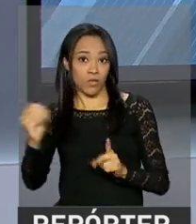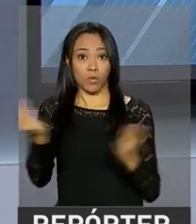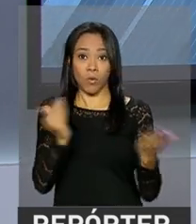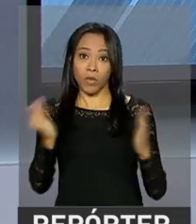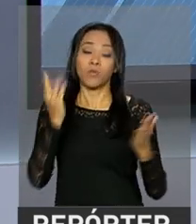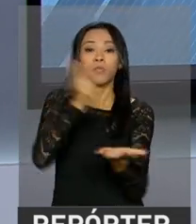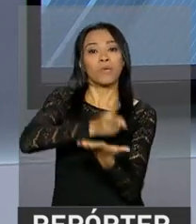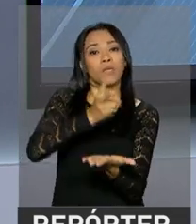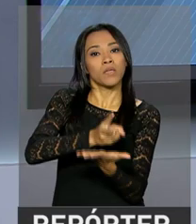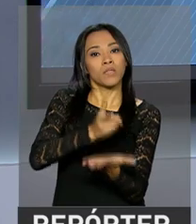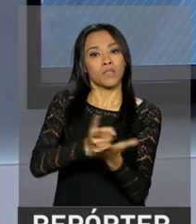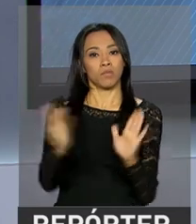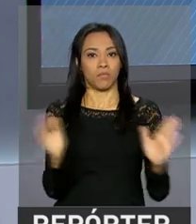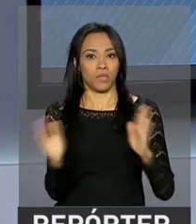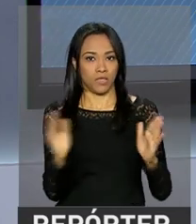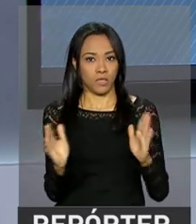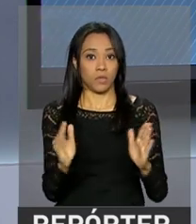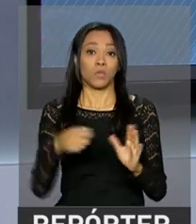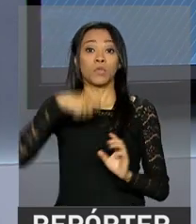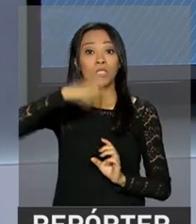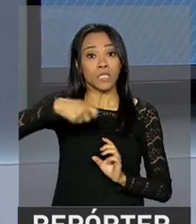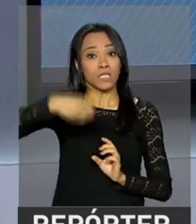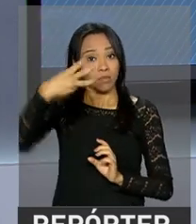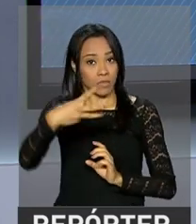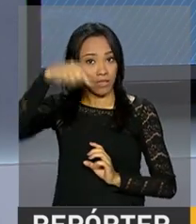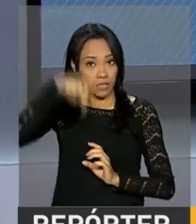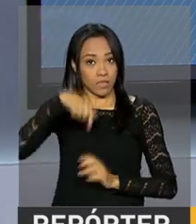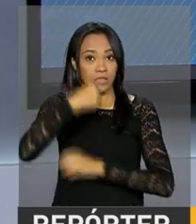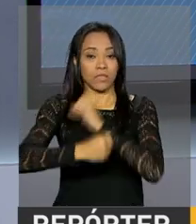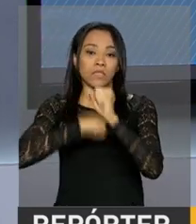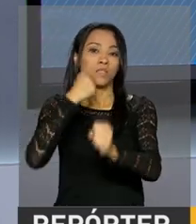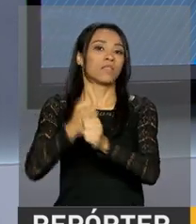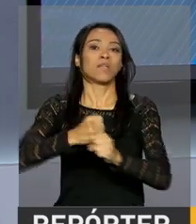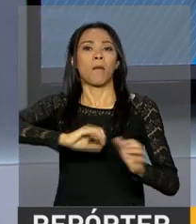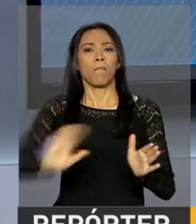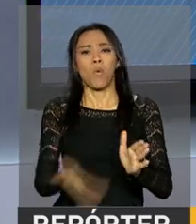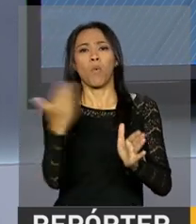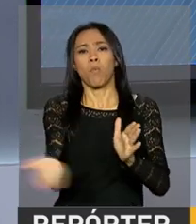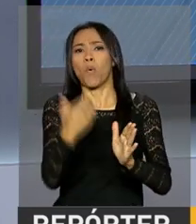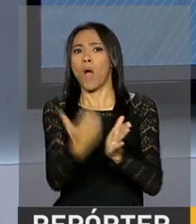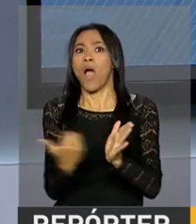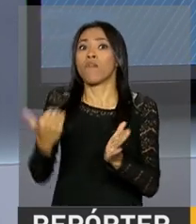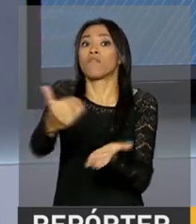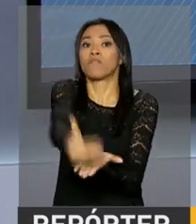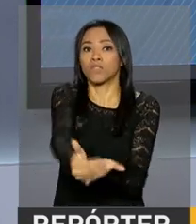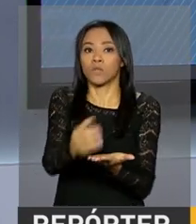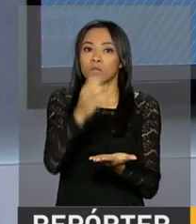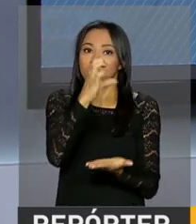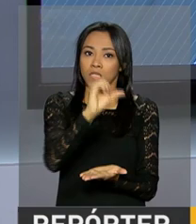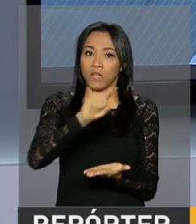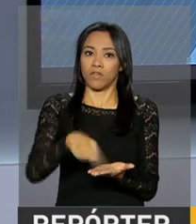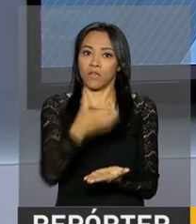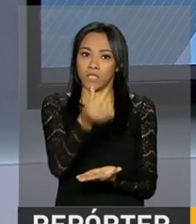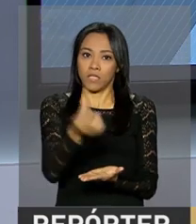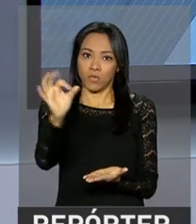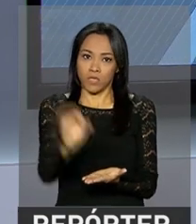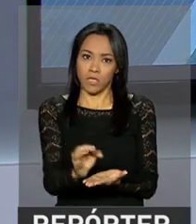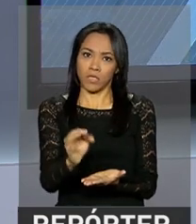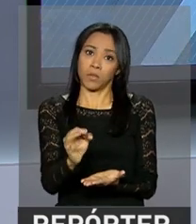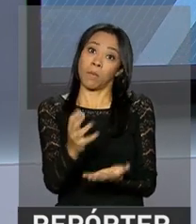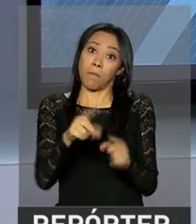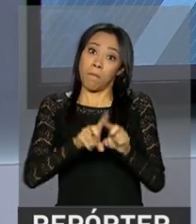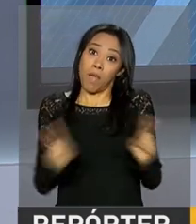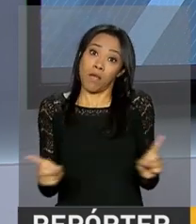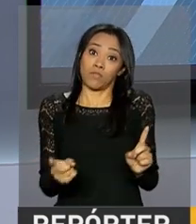2016 nos três primeiros meses deste ano a produção avançou 0,6 porém nos últimos